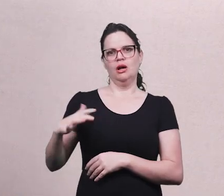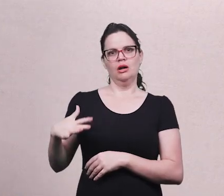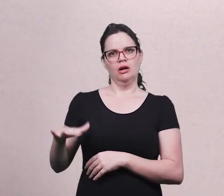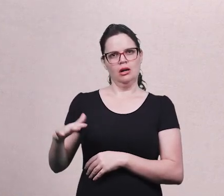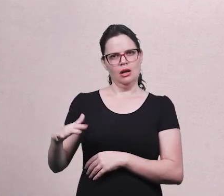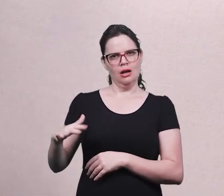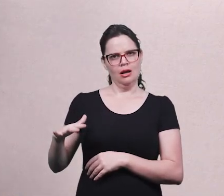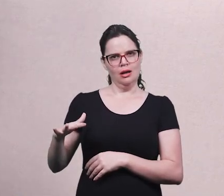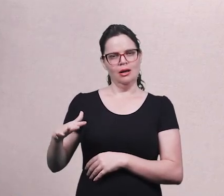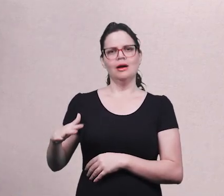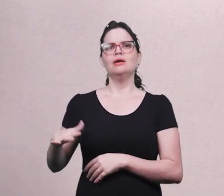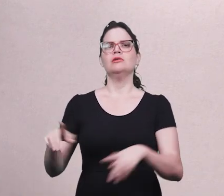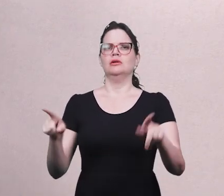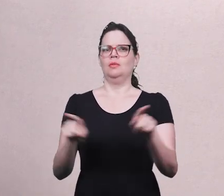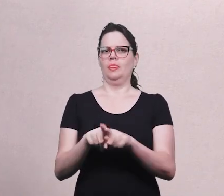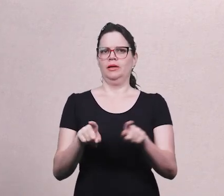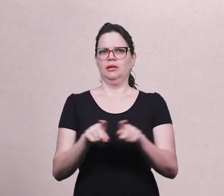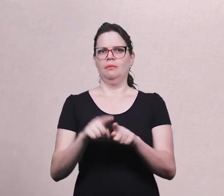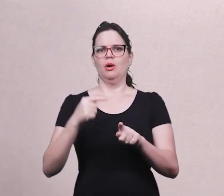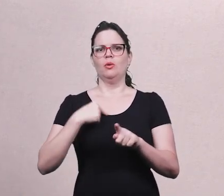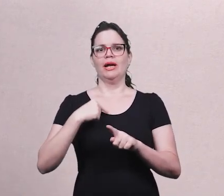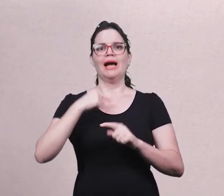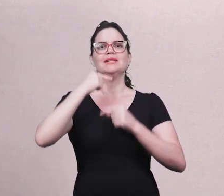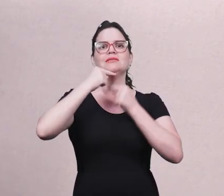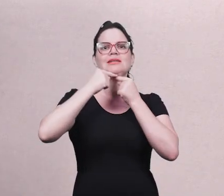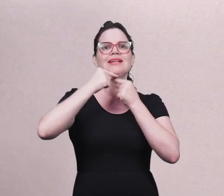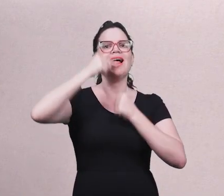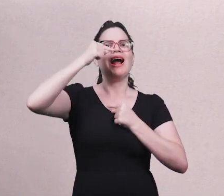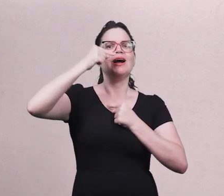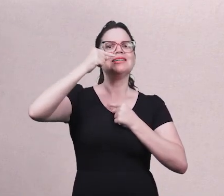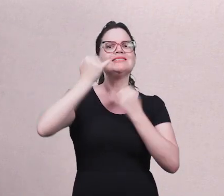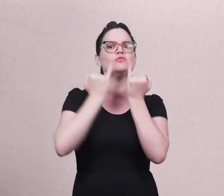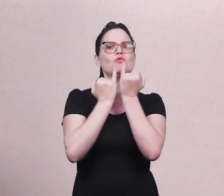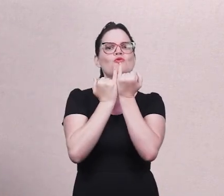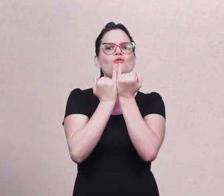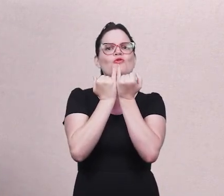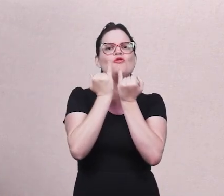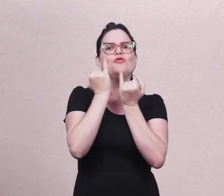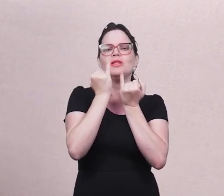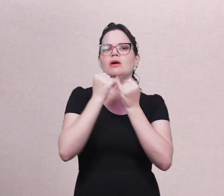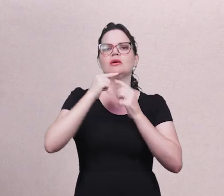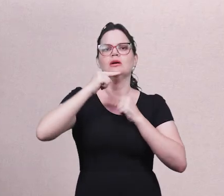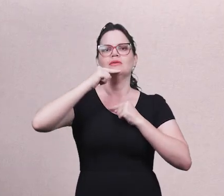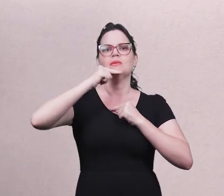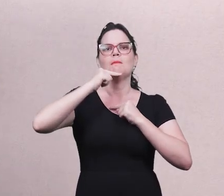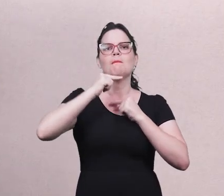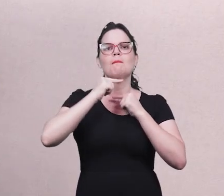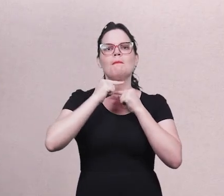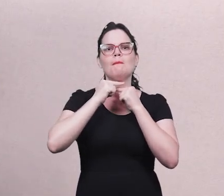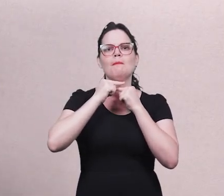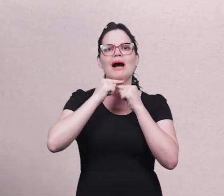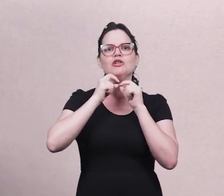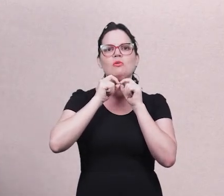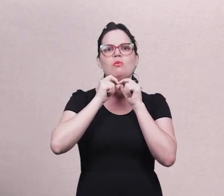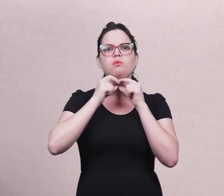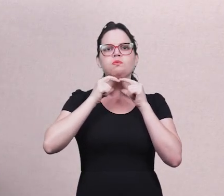vai ser que a laringe morfologicamente vai ser mais baixa, porém mais larga. E nisso, o